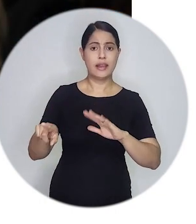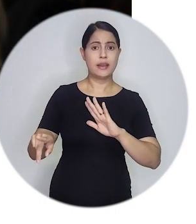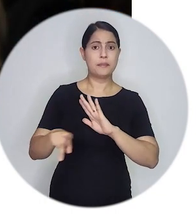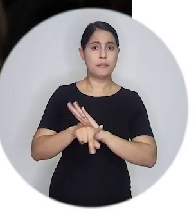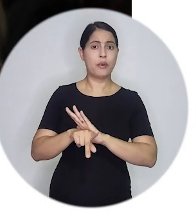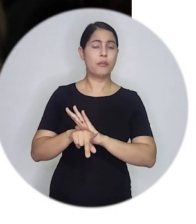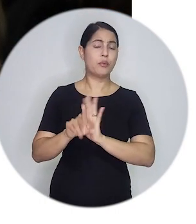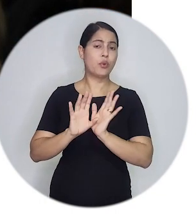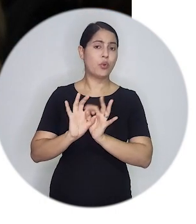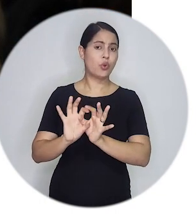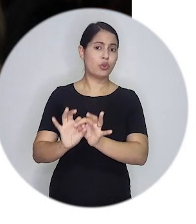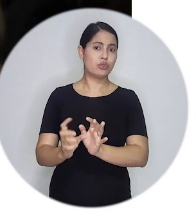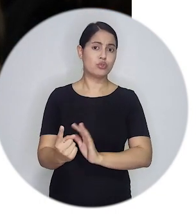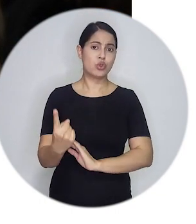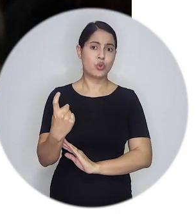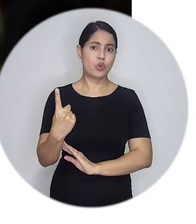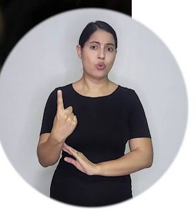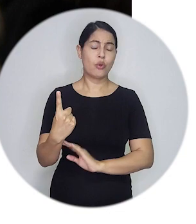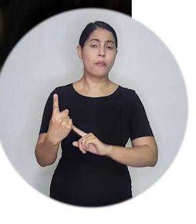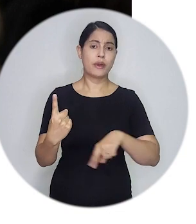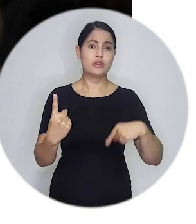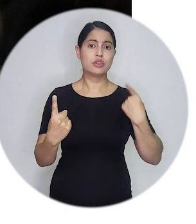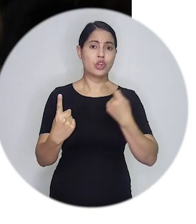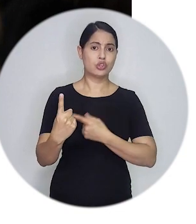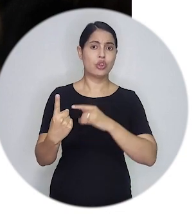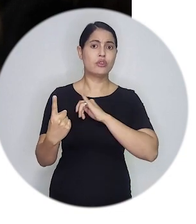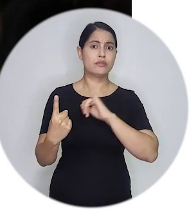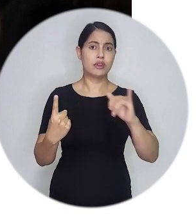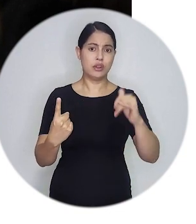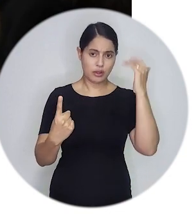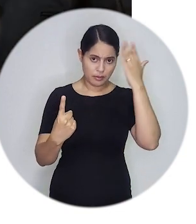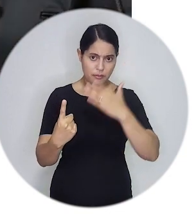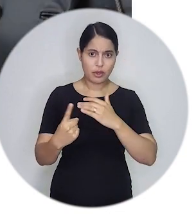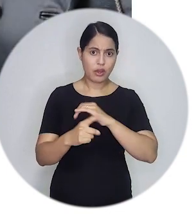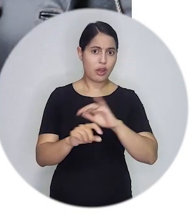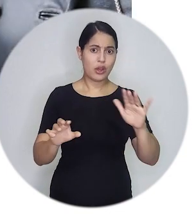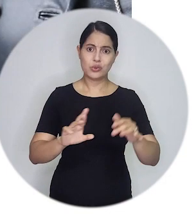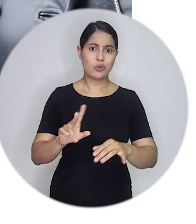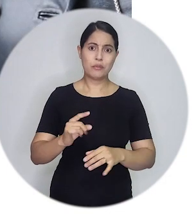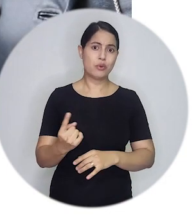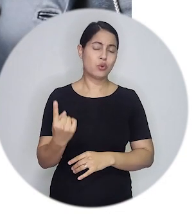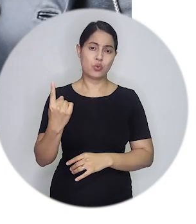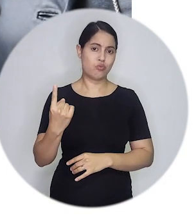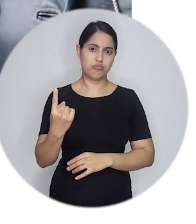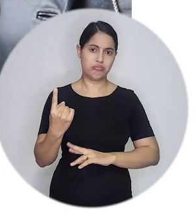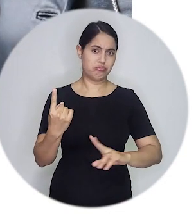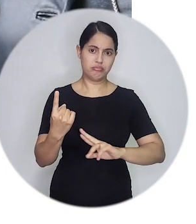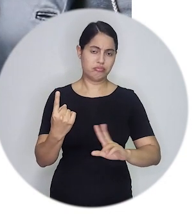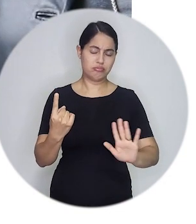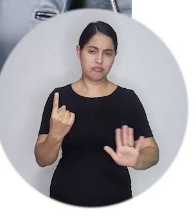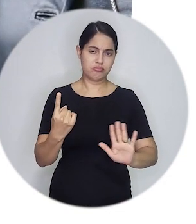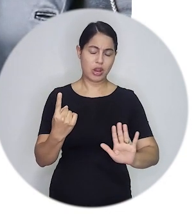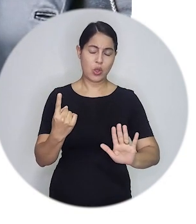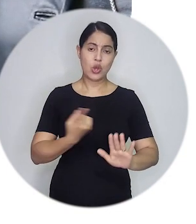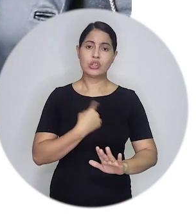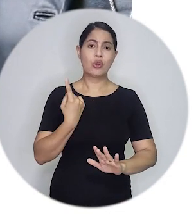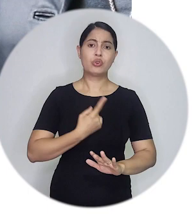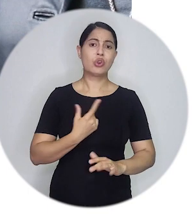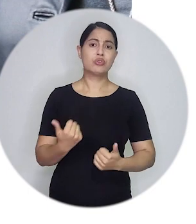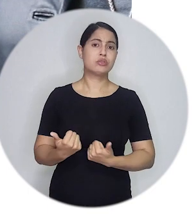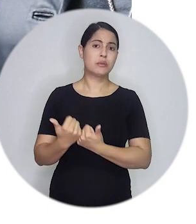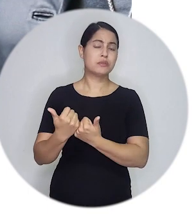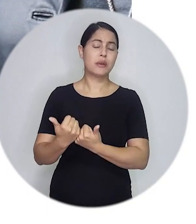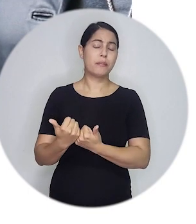estamos diante de um caso específico e pontual. Nós estamos fazendo um desagravo por um fato. Nós não estamos fazendo aqui